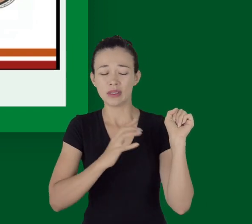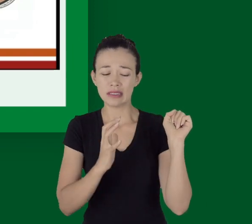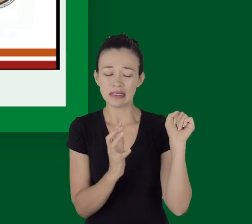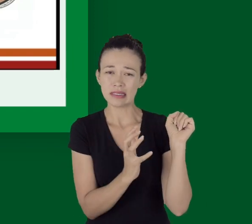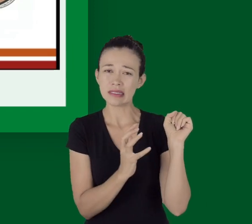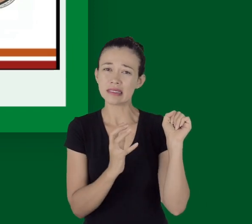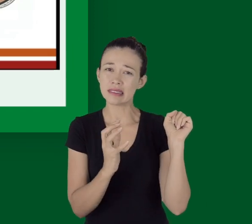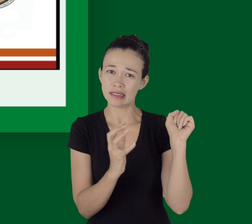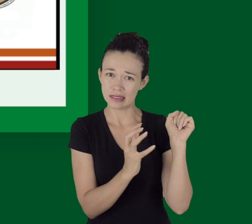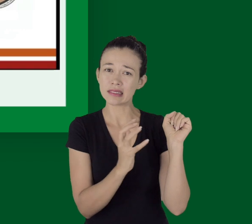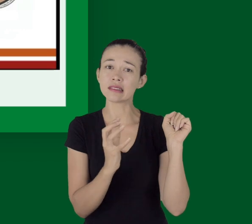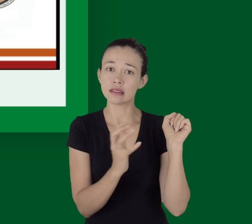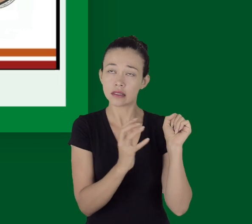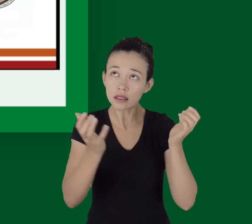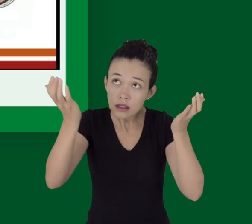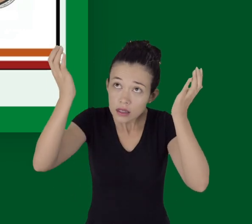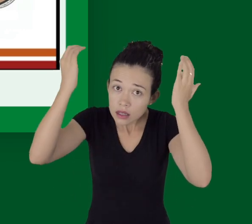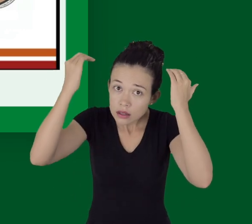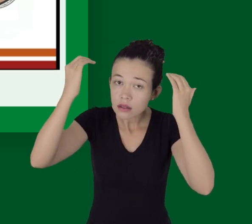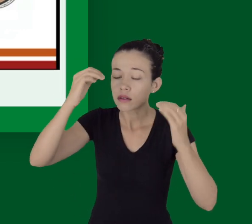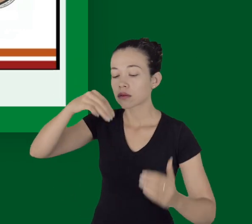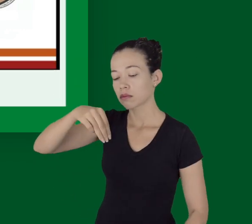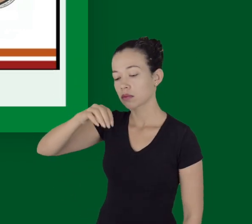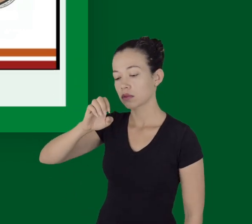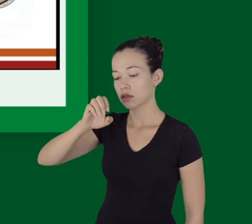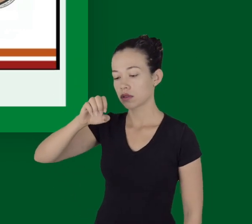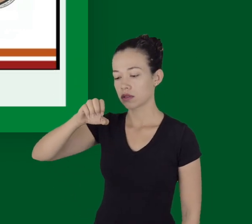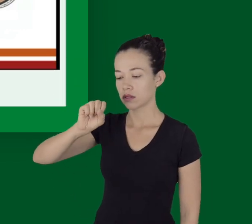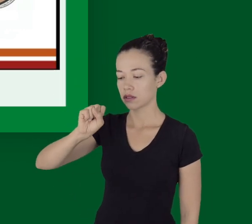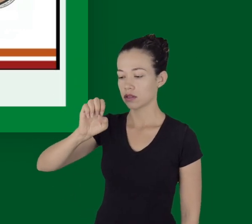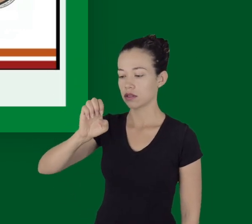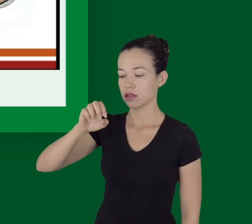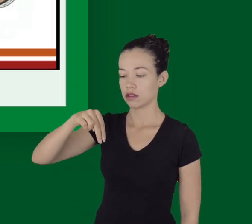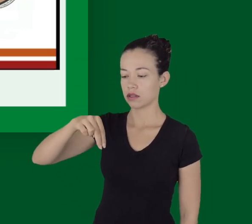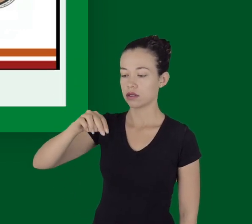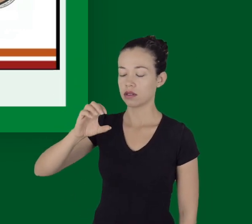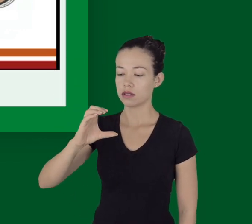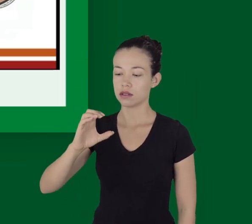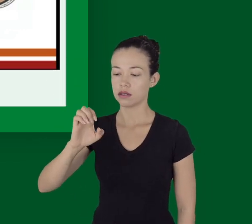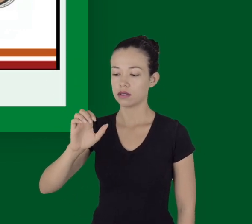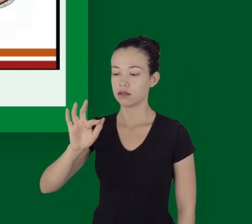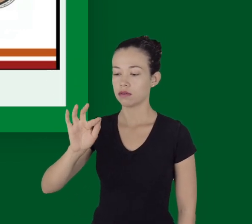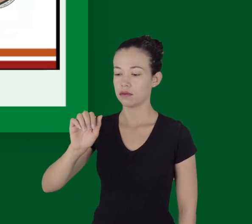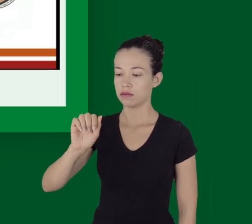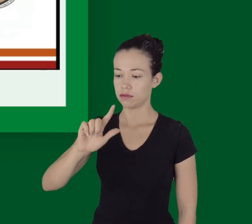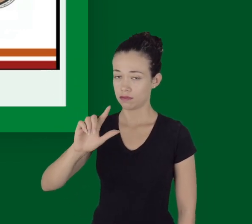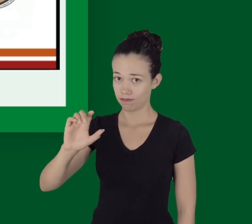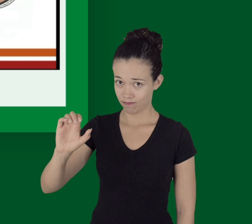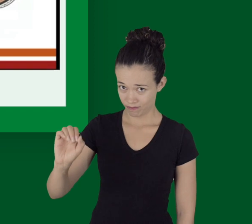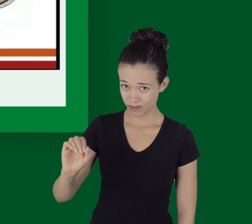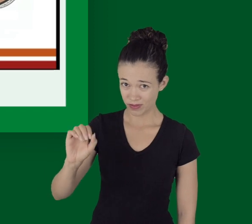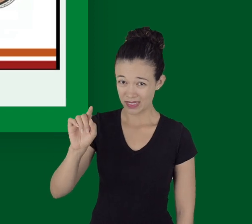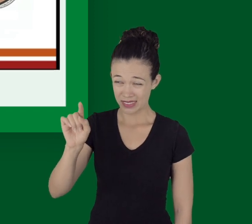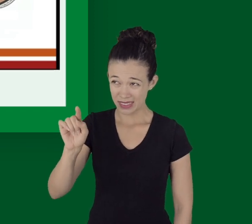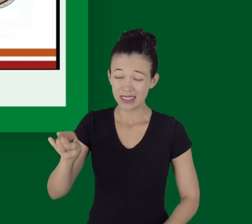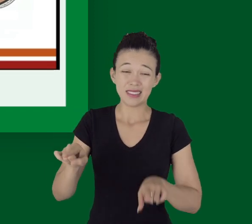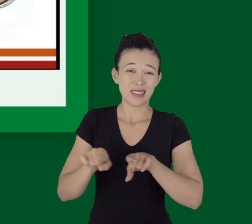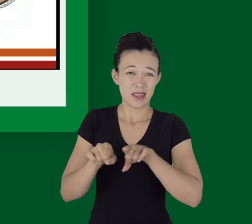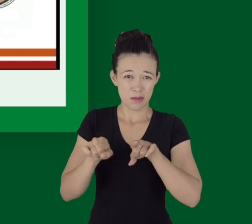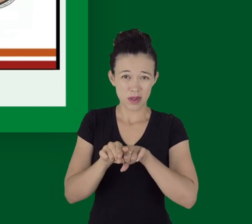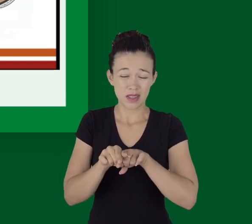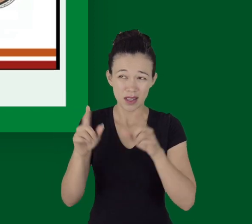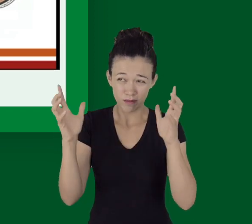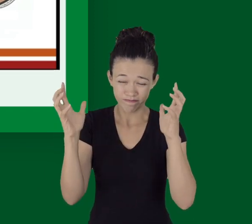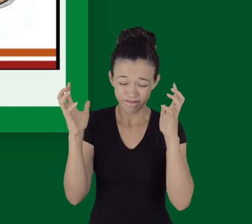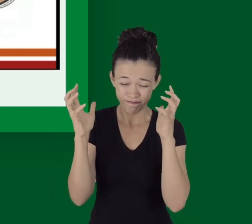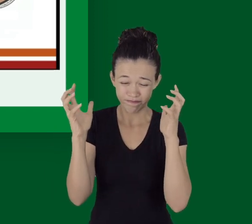comprometer o mesencéfalo, comprimir e gerar uma disfunção mesencefálica completa. E essa pupila, ela